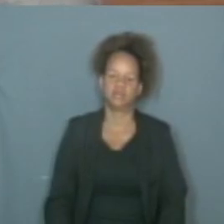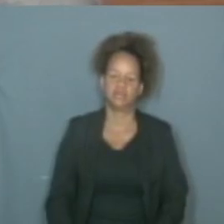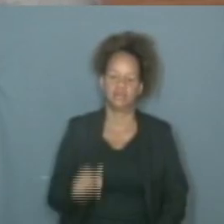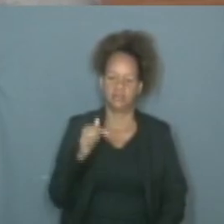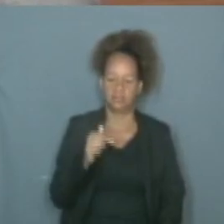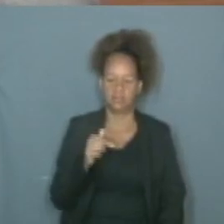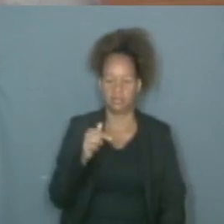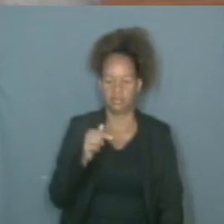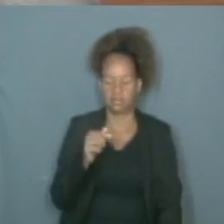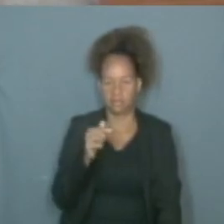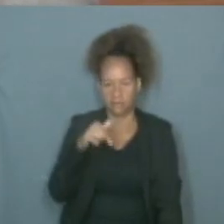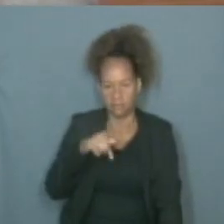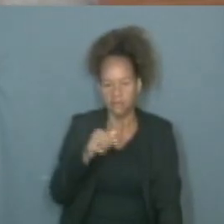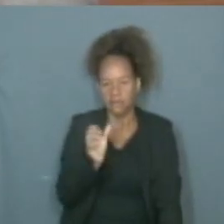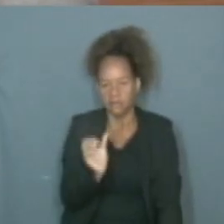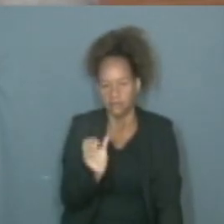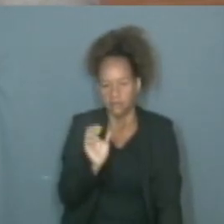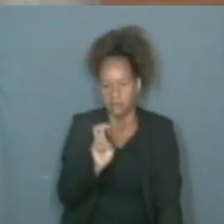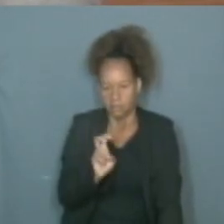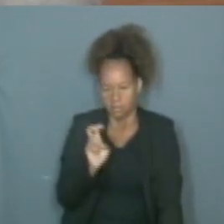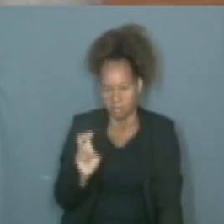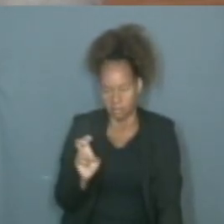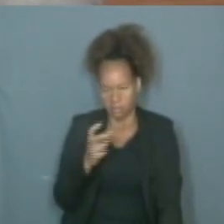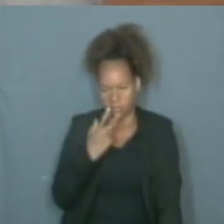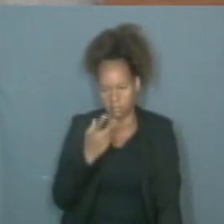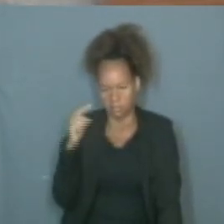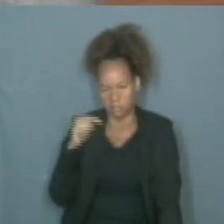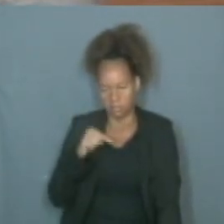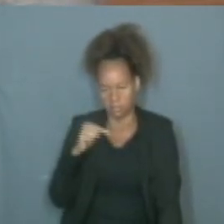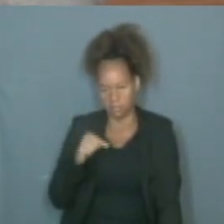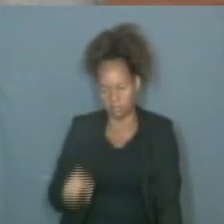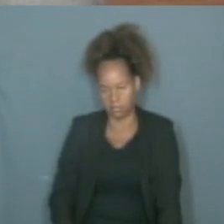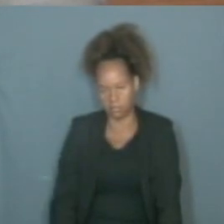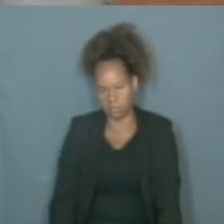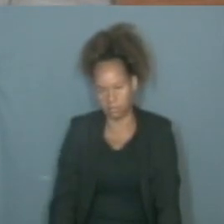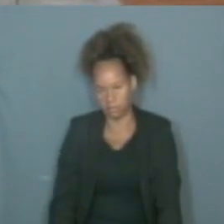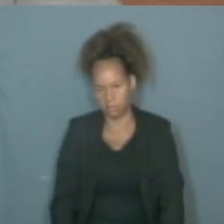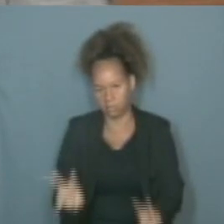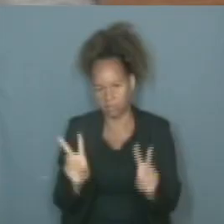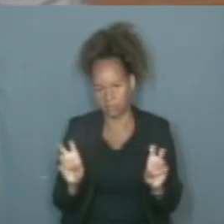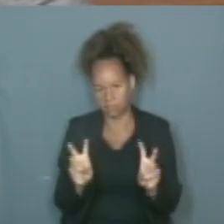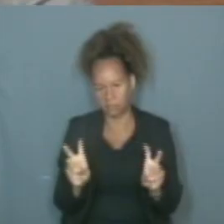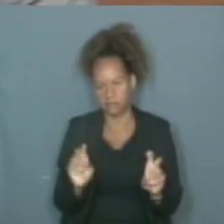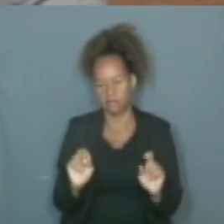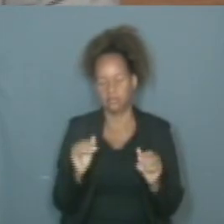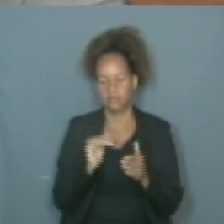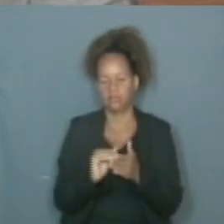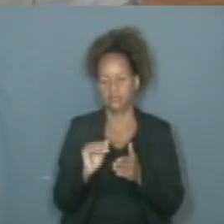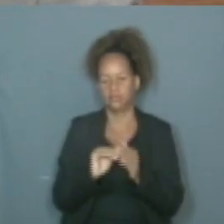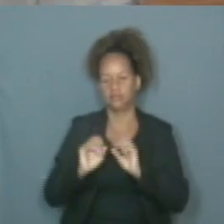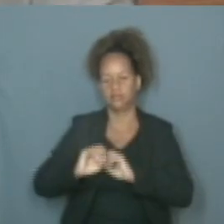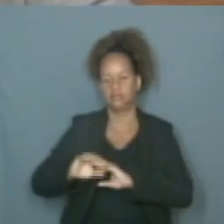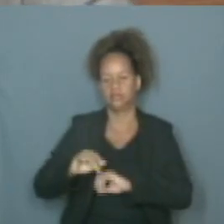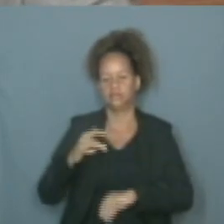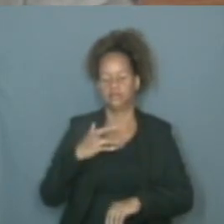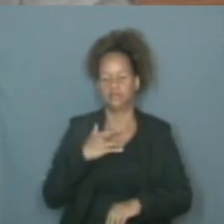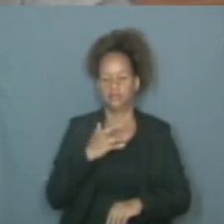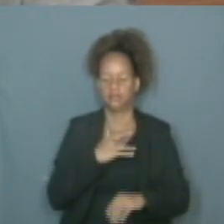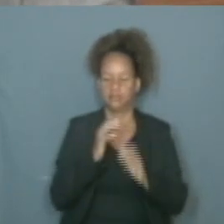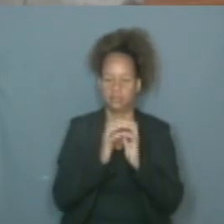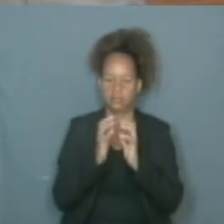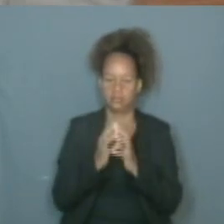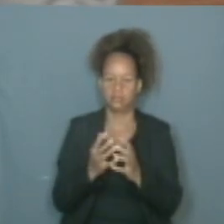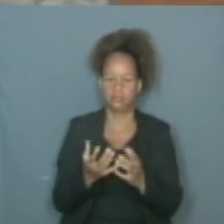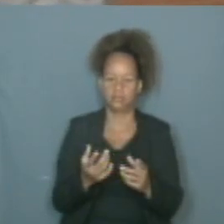O 7655, a gente fala aqui sobre uma indicação à Secretaria de Saúde do Recife para a